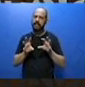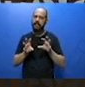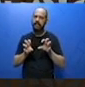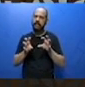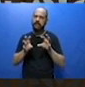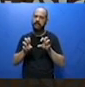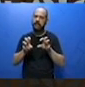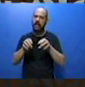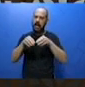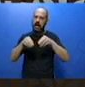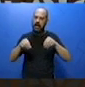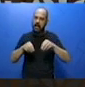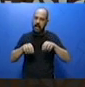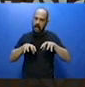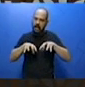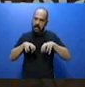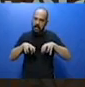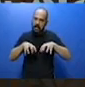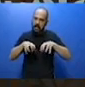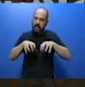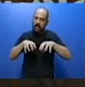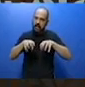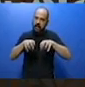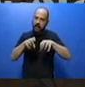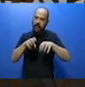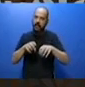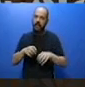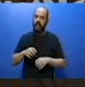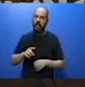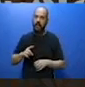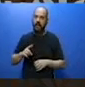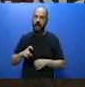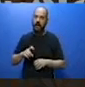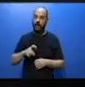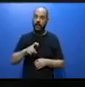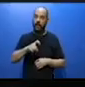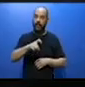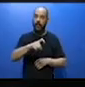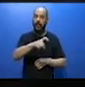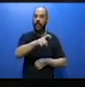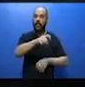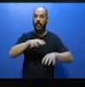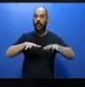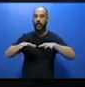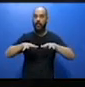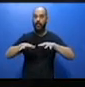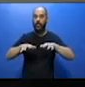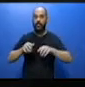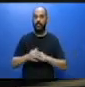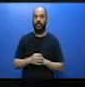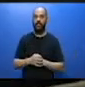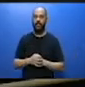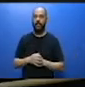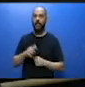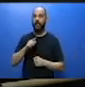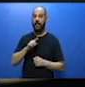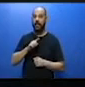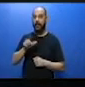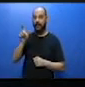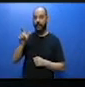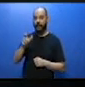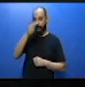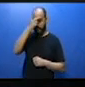no solo e conseguir se movimentar. Tá? E aqui mostra uma pessoa tentando tirar a minhoca do